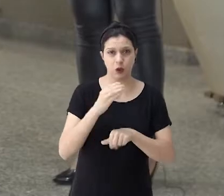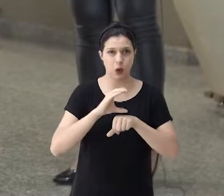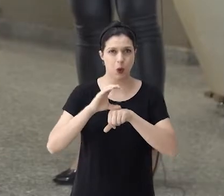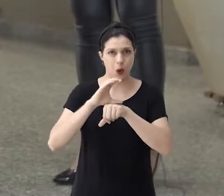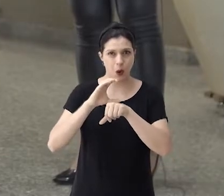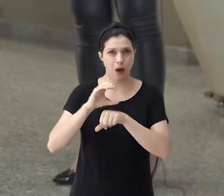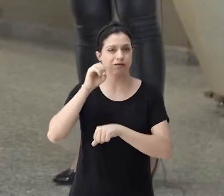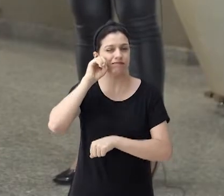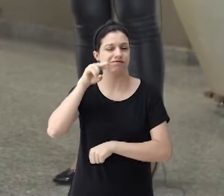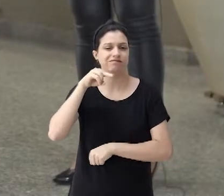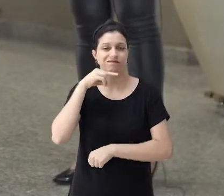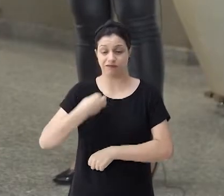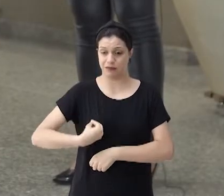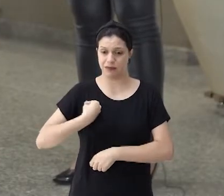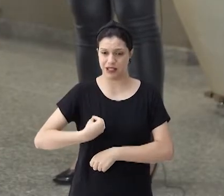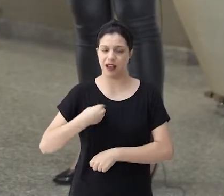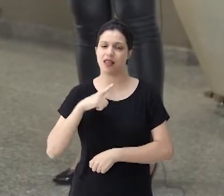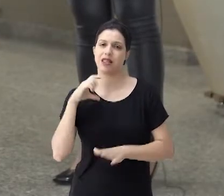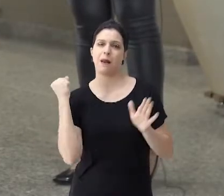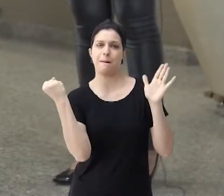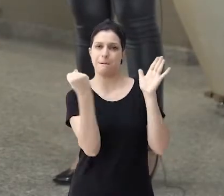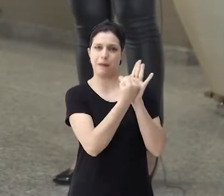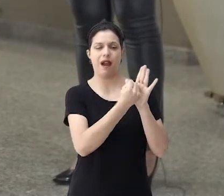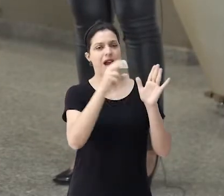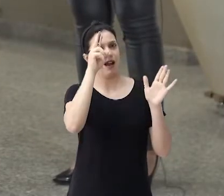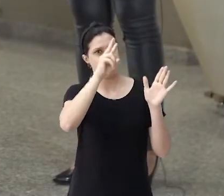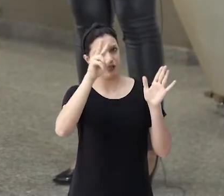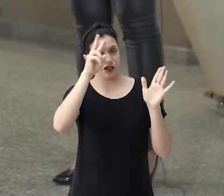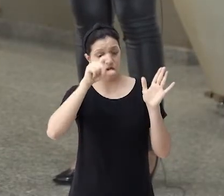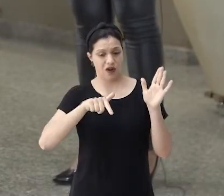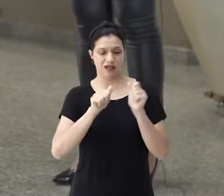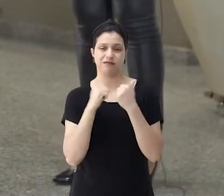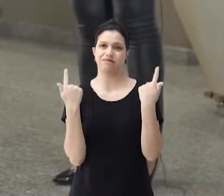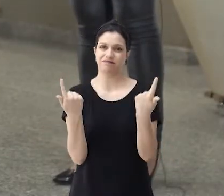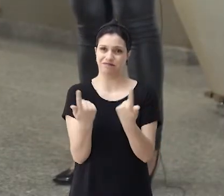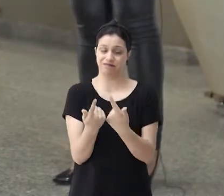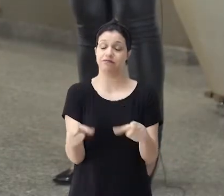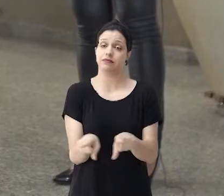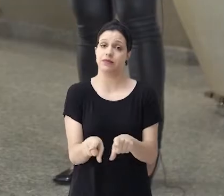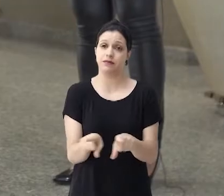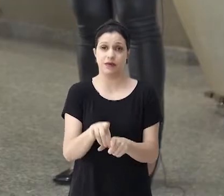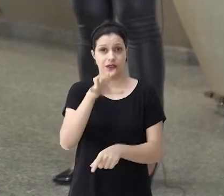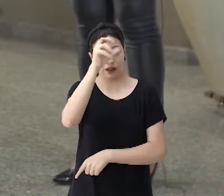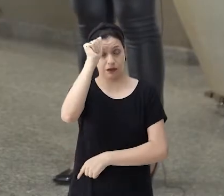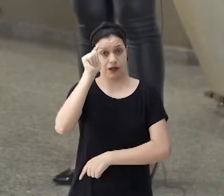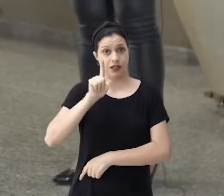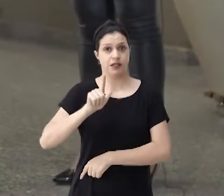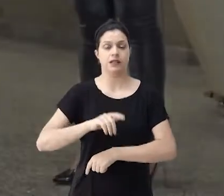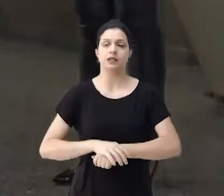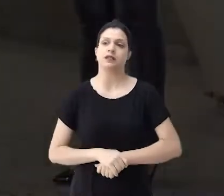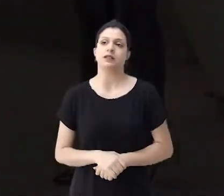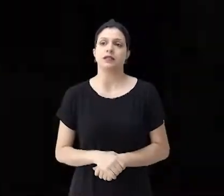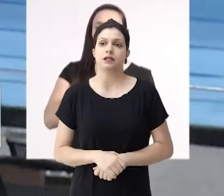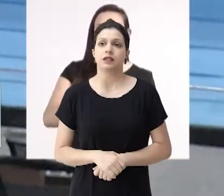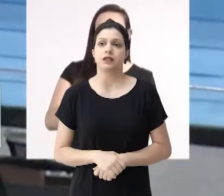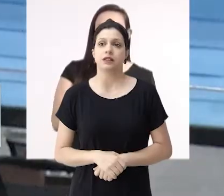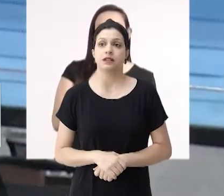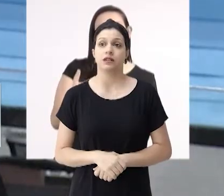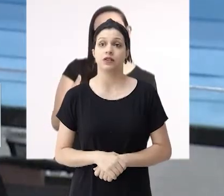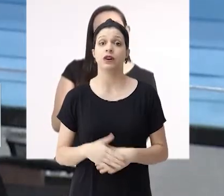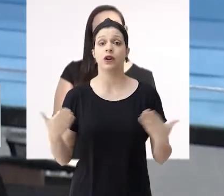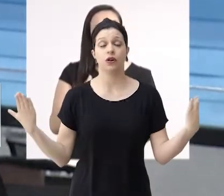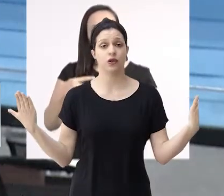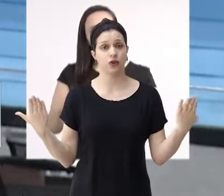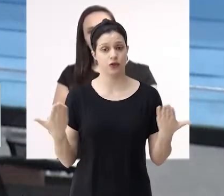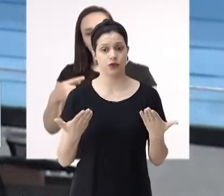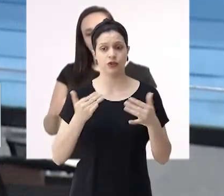Onevan esteve presente e deixou sua marca na história da Casa e de Mato Grosso do Sul. Não tem